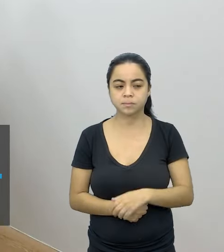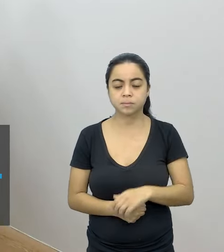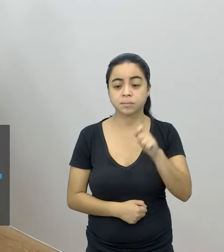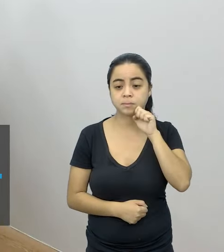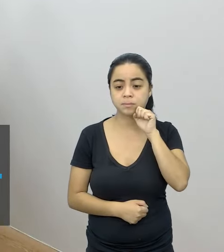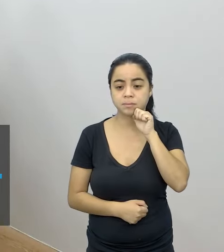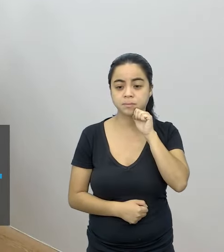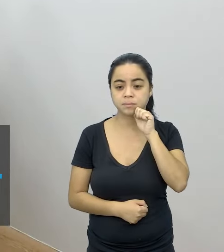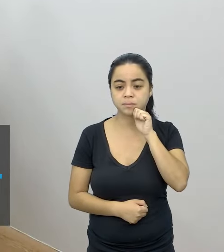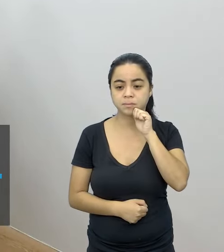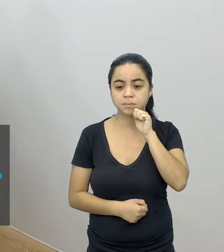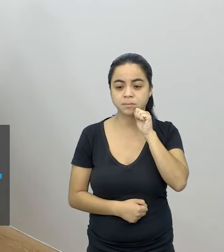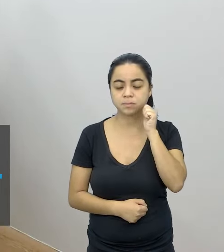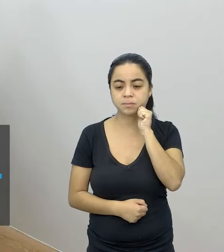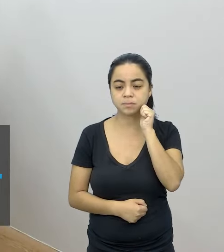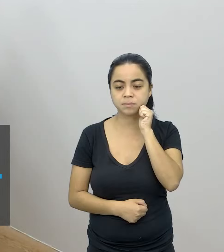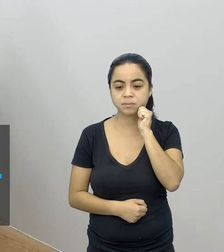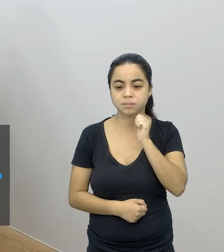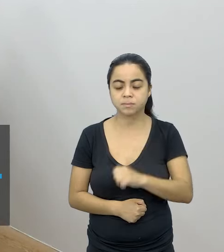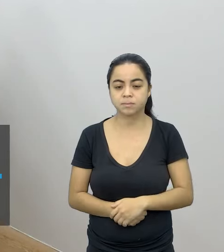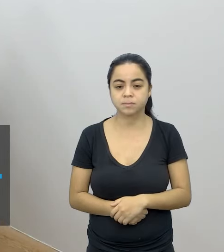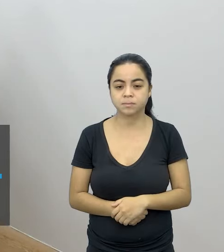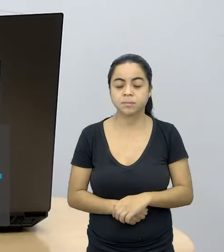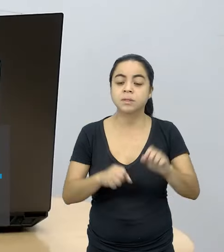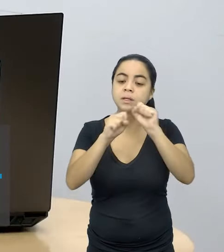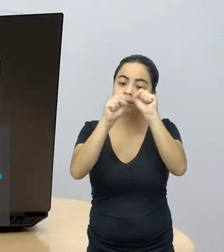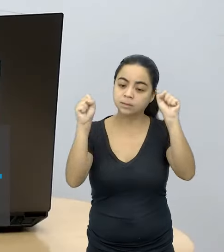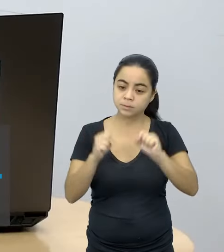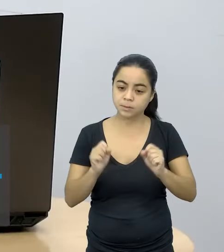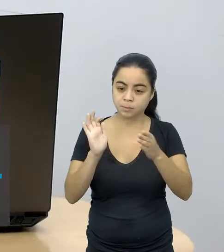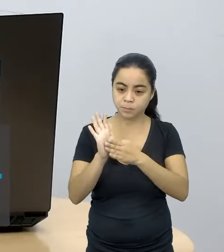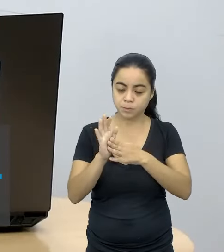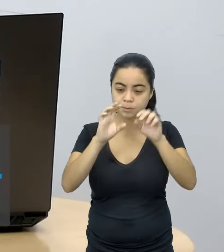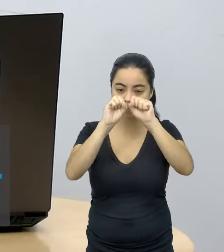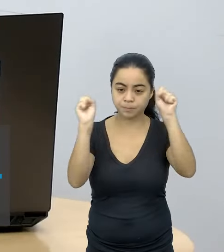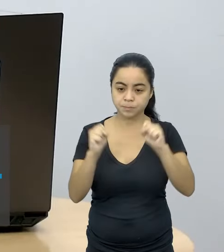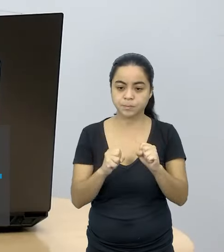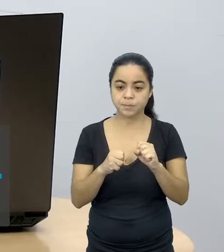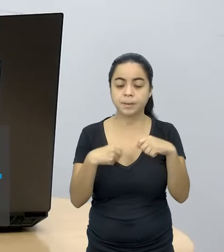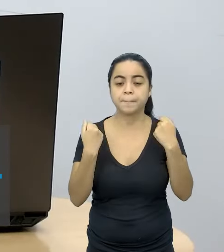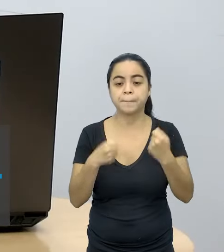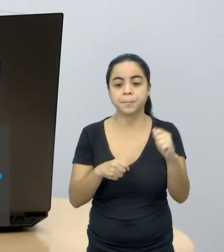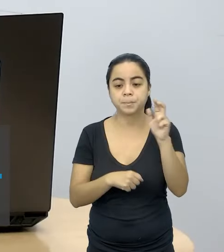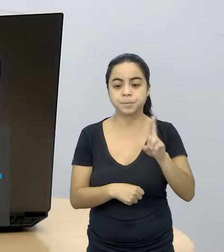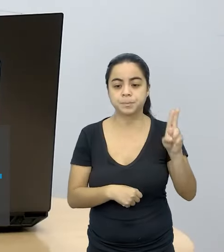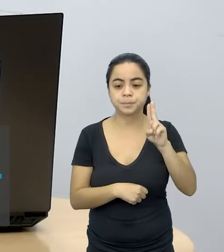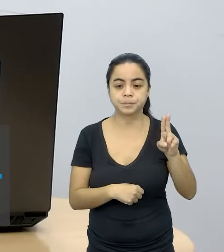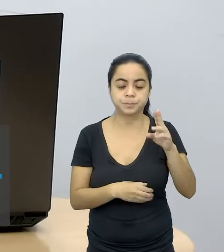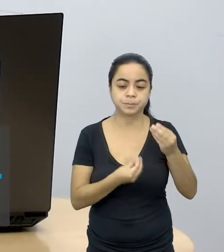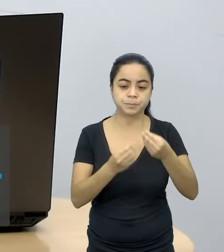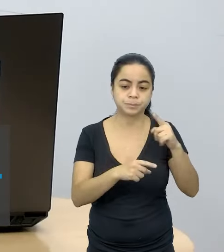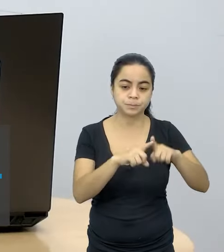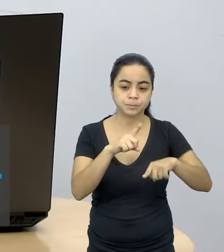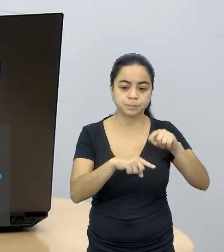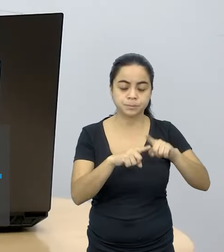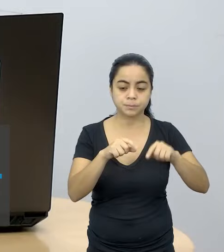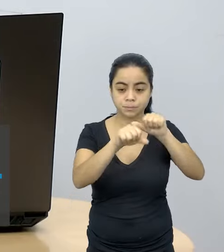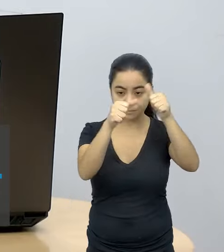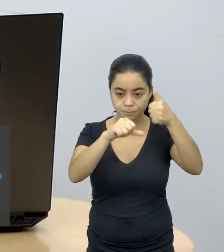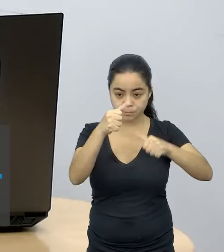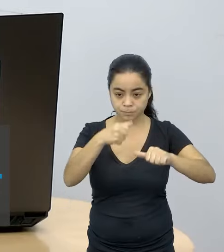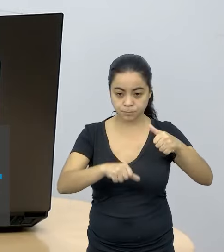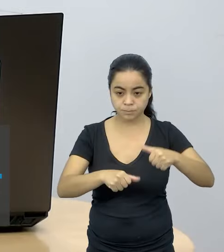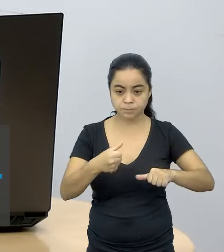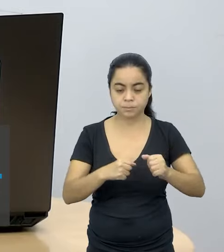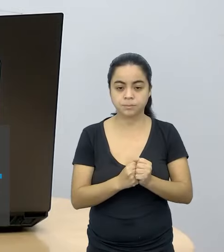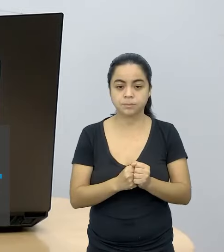Da fisiologia é a proposta de sistematização, né? Que poderá ser utilizada como instrumento do processo avaliativo.